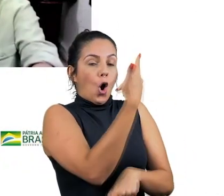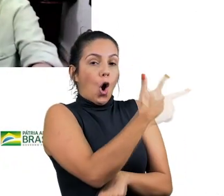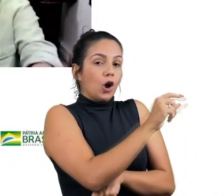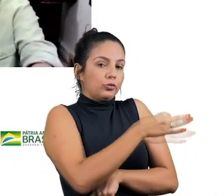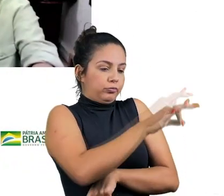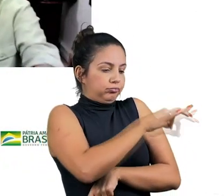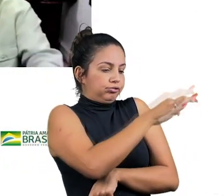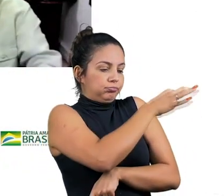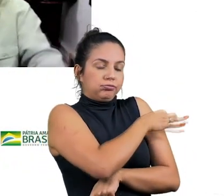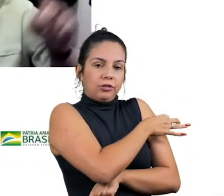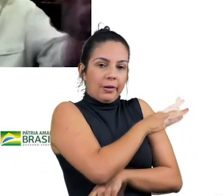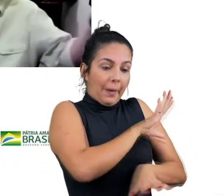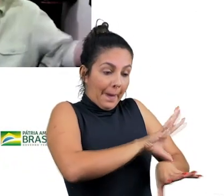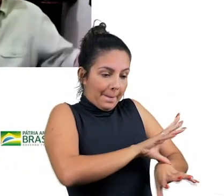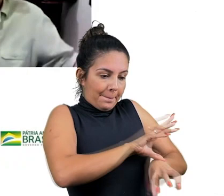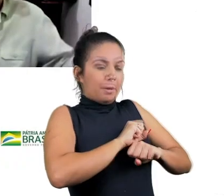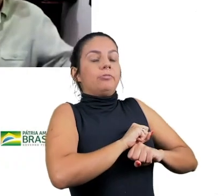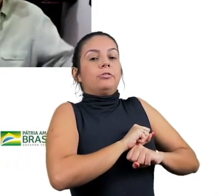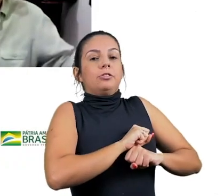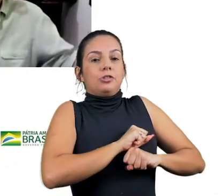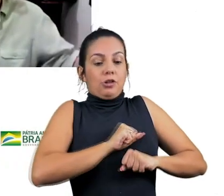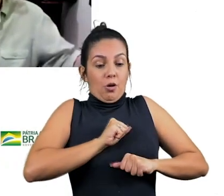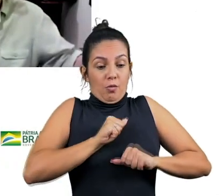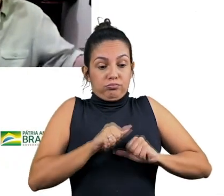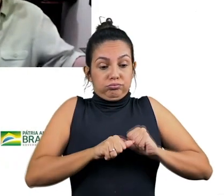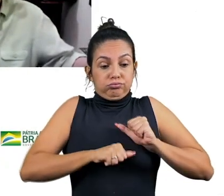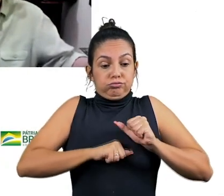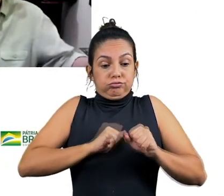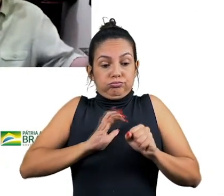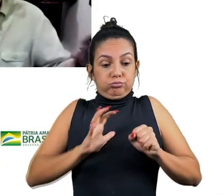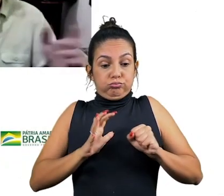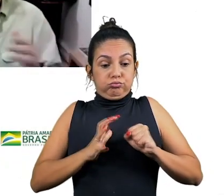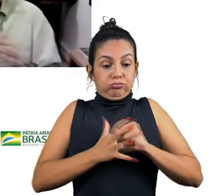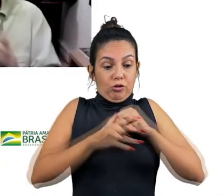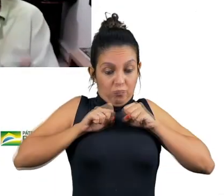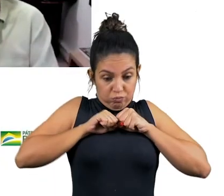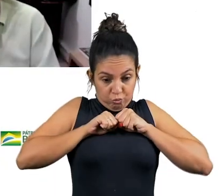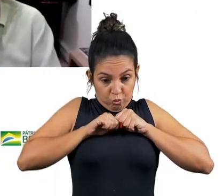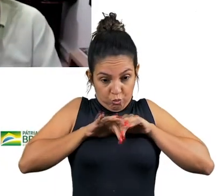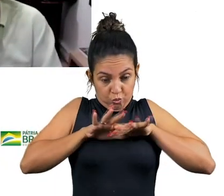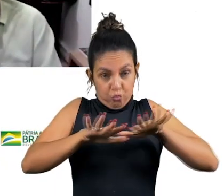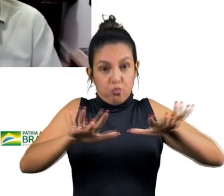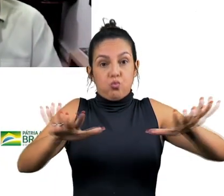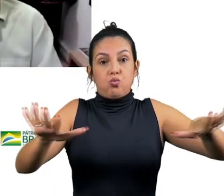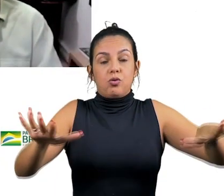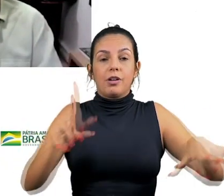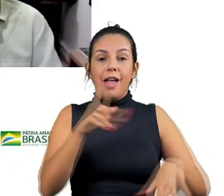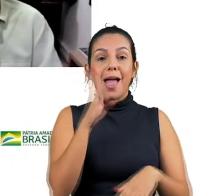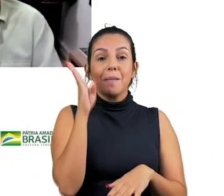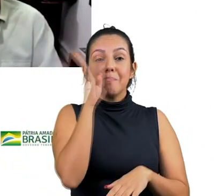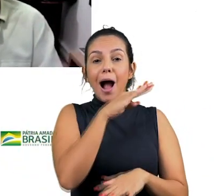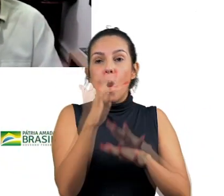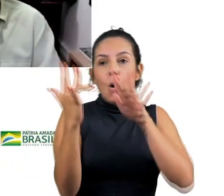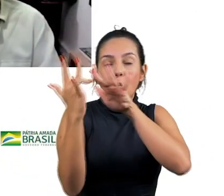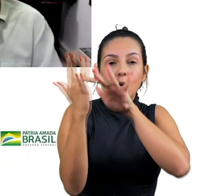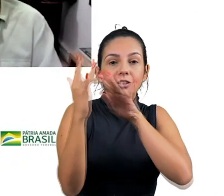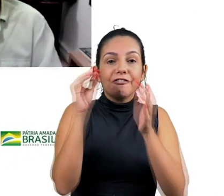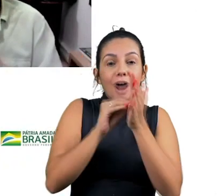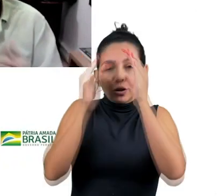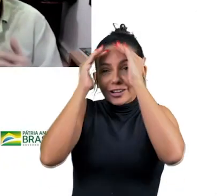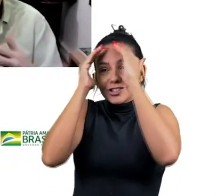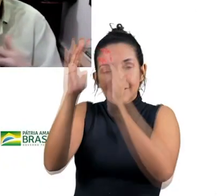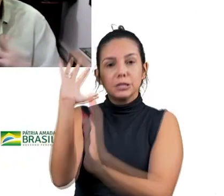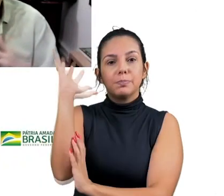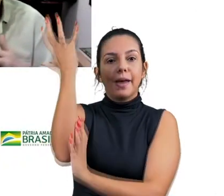Aedes aegypti, e aí transforma numa epidemia urbana. Né? é o mau contato com a natureza.